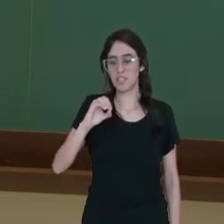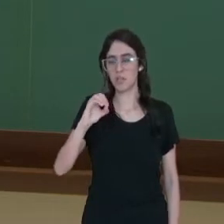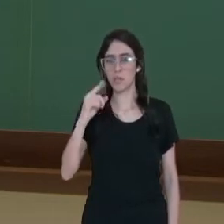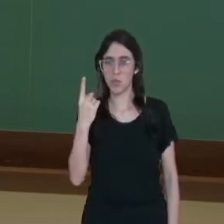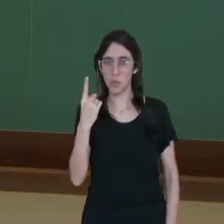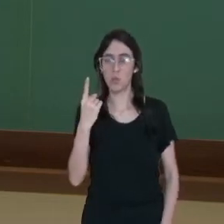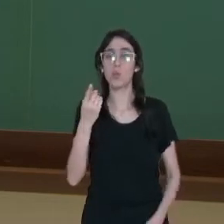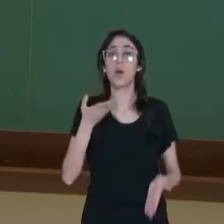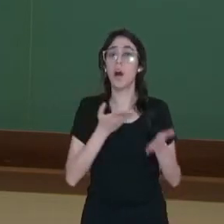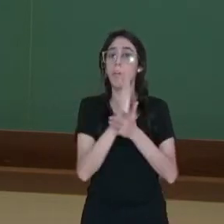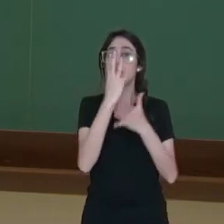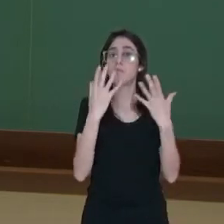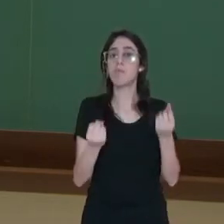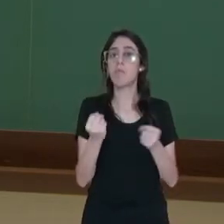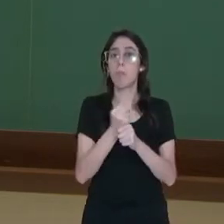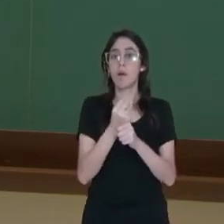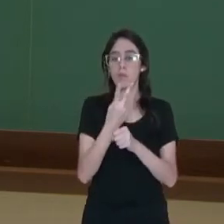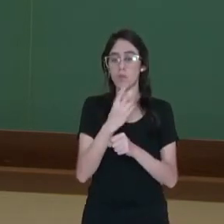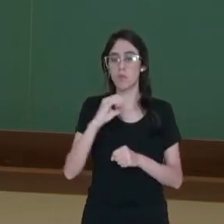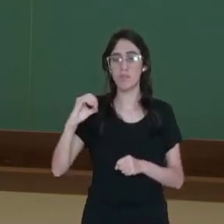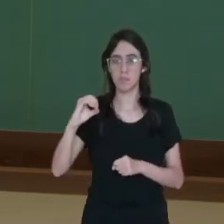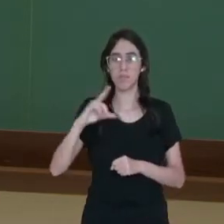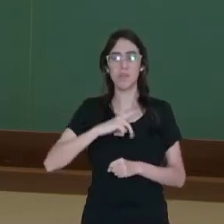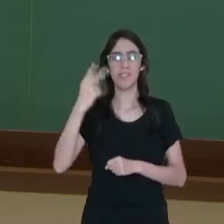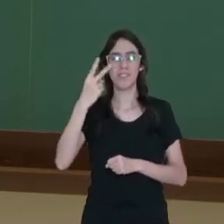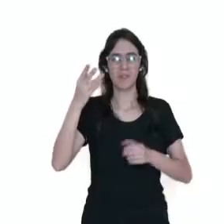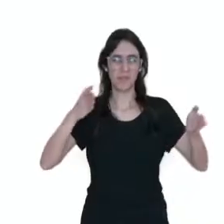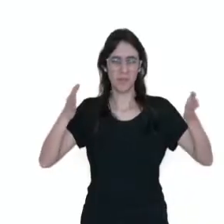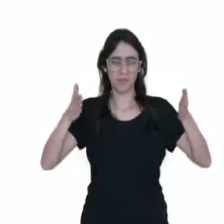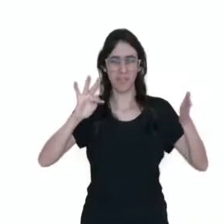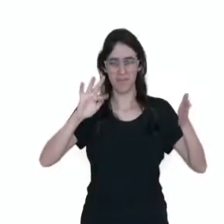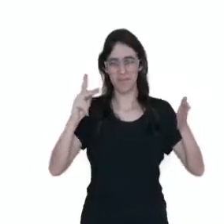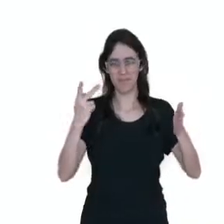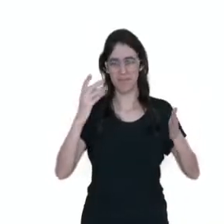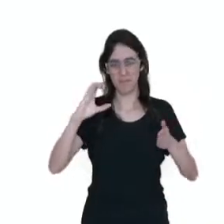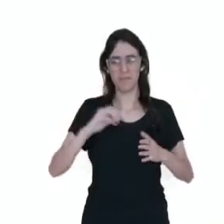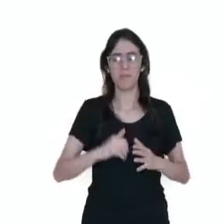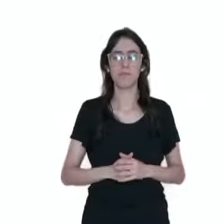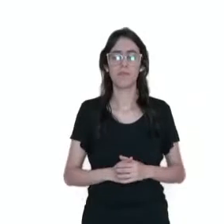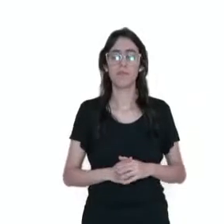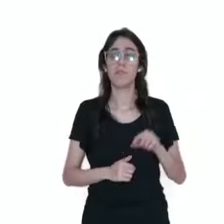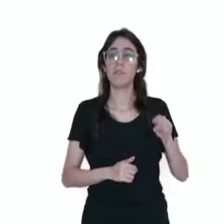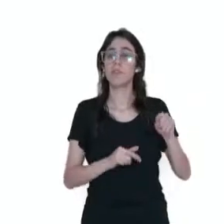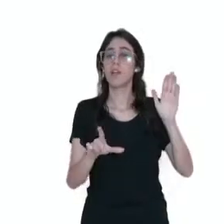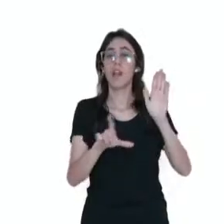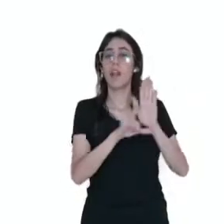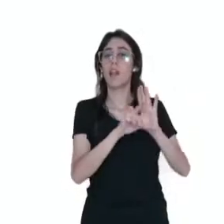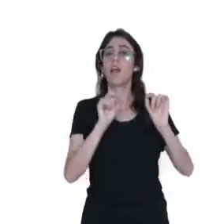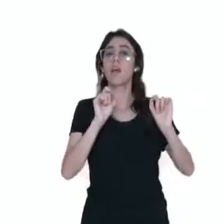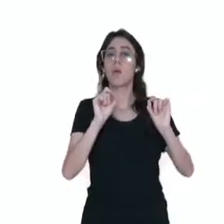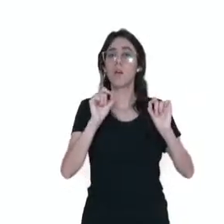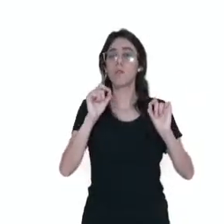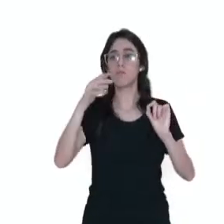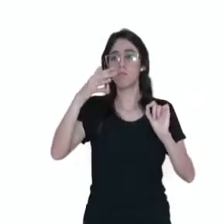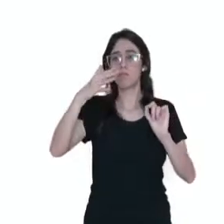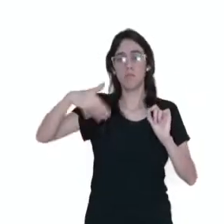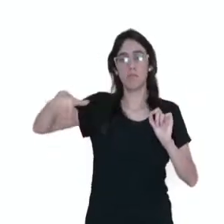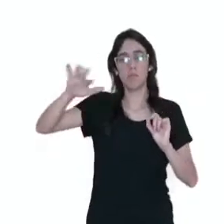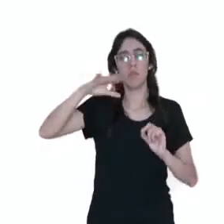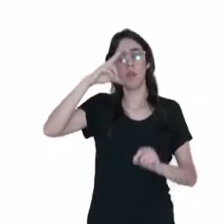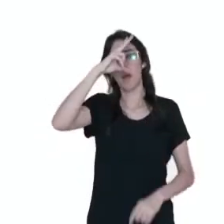em 2000, durante o segundo mandato de Fernando Henrique Cardoso. Essa lei proíbe o administrador público, seja